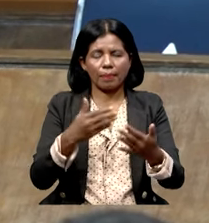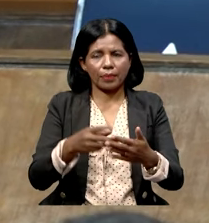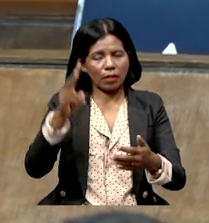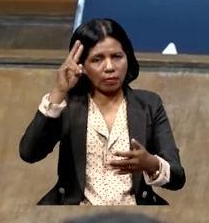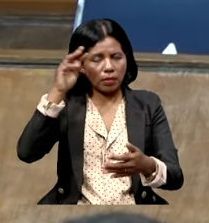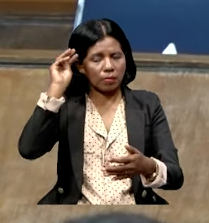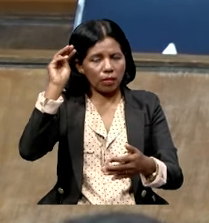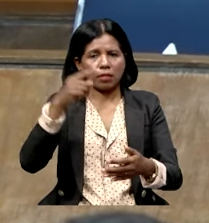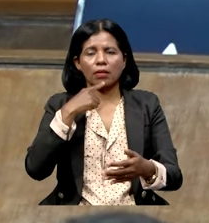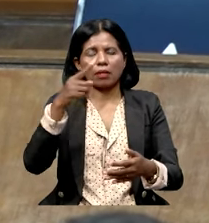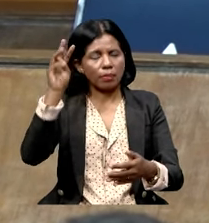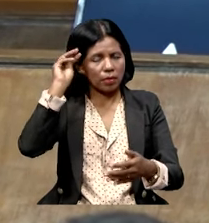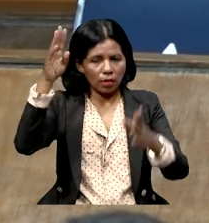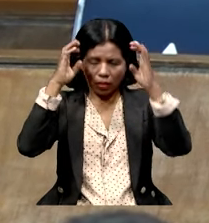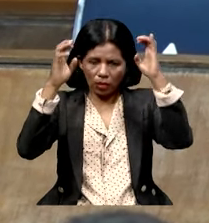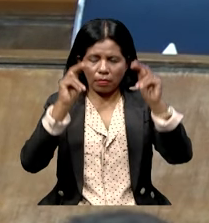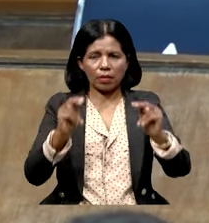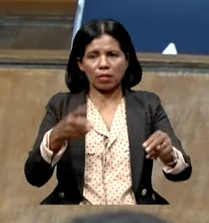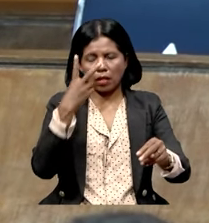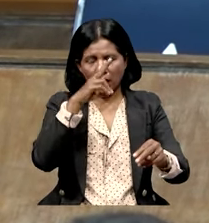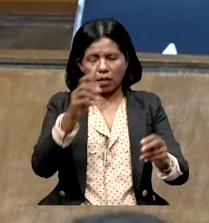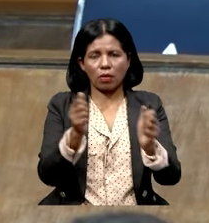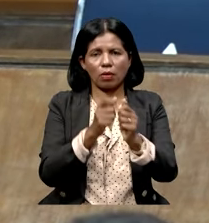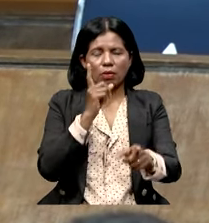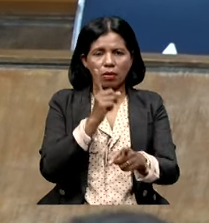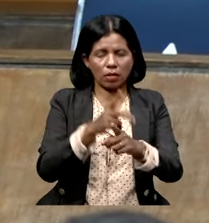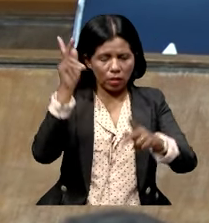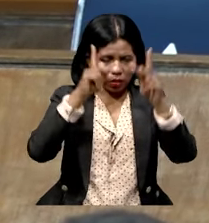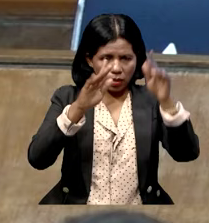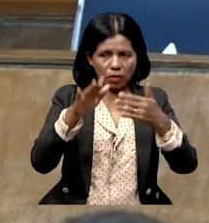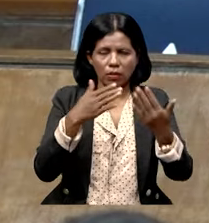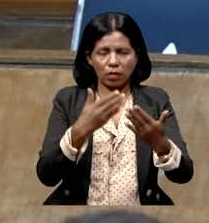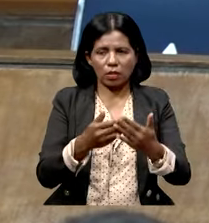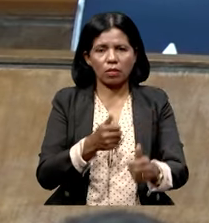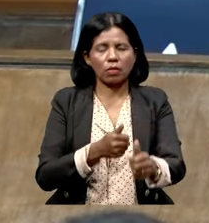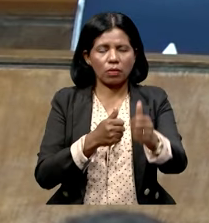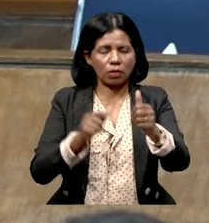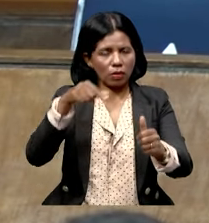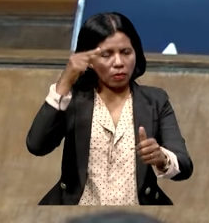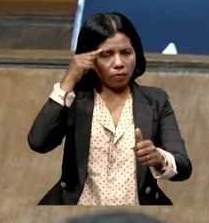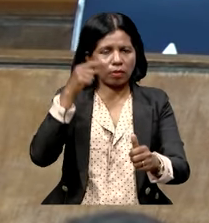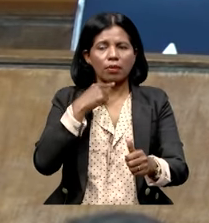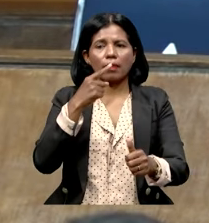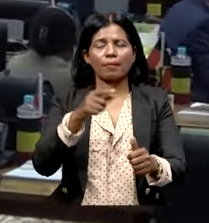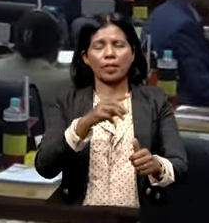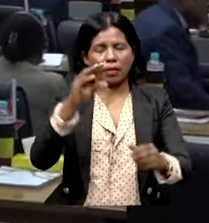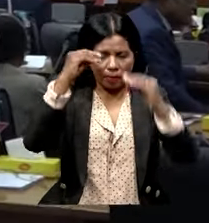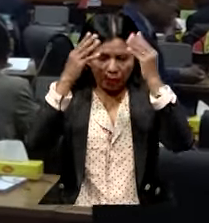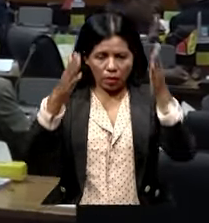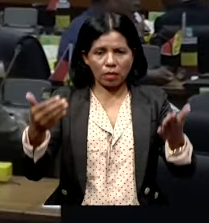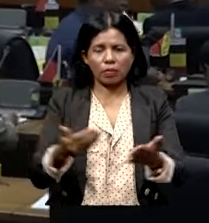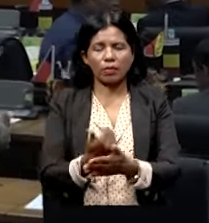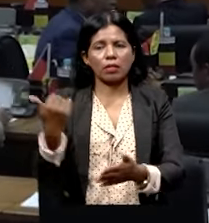parlamentar atetem, Ministério da Educação precisa re o detalhe caso Hirakne no tuir governante né, quando a professora Fon Sira